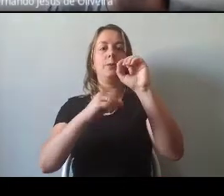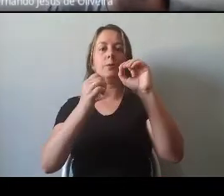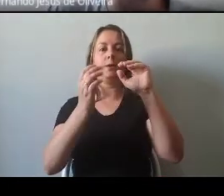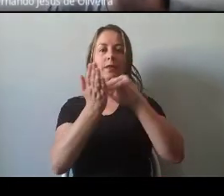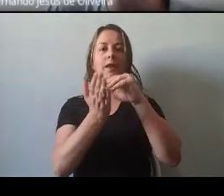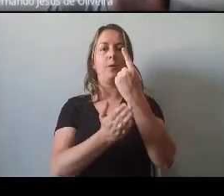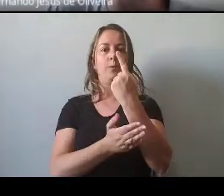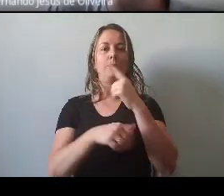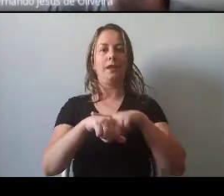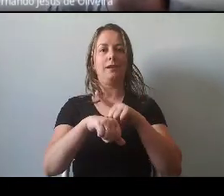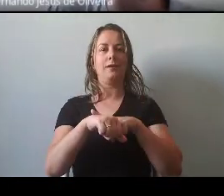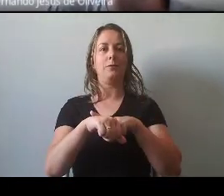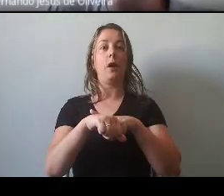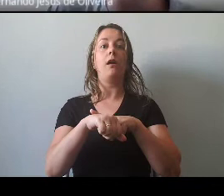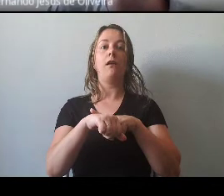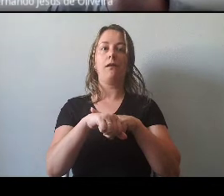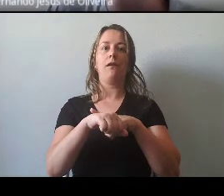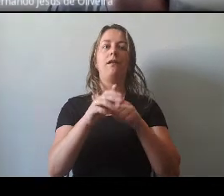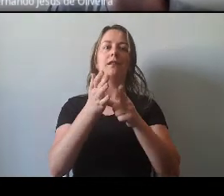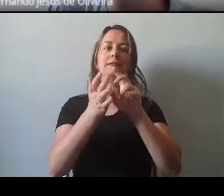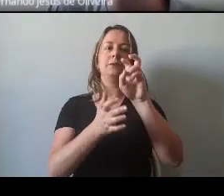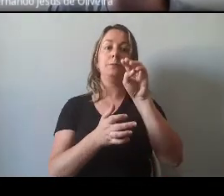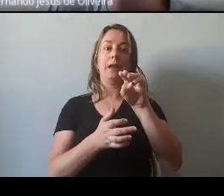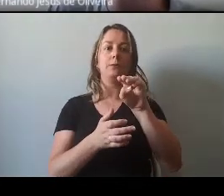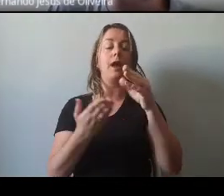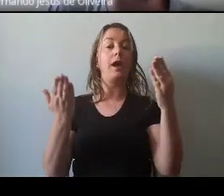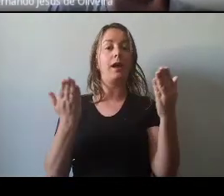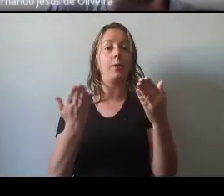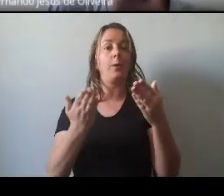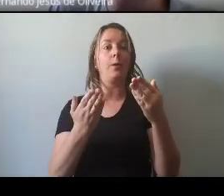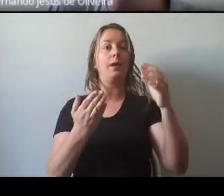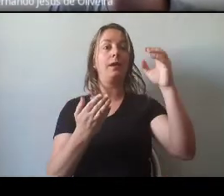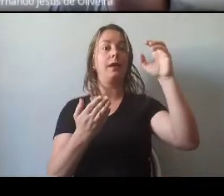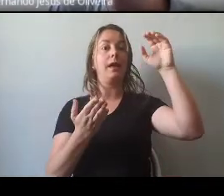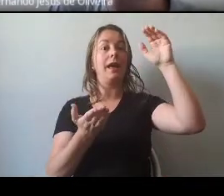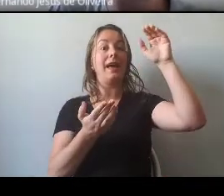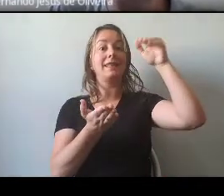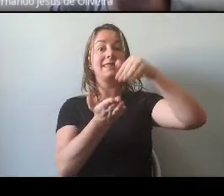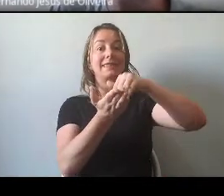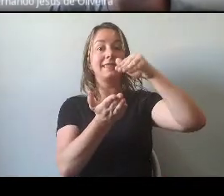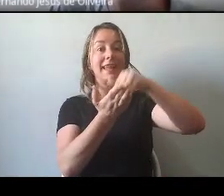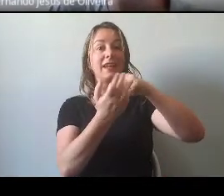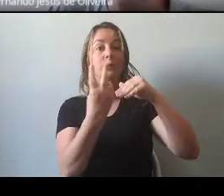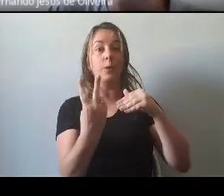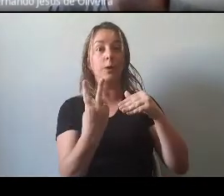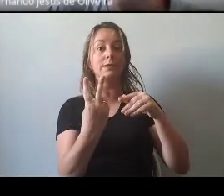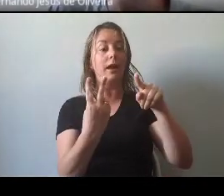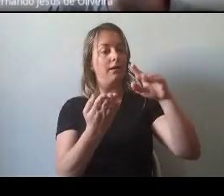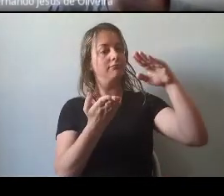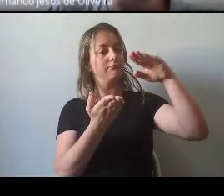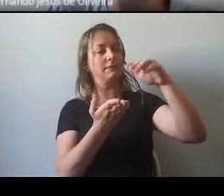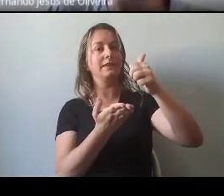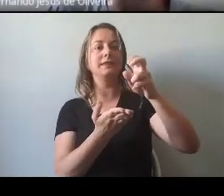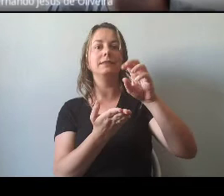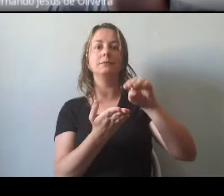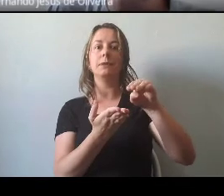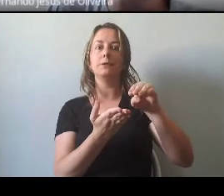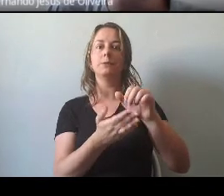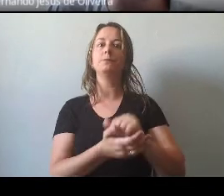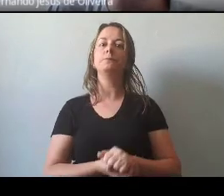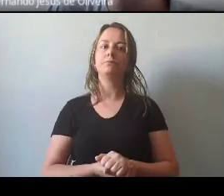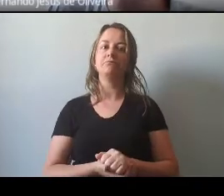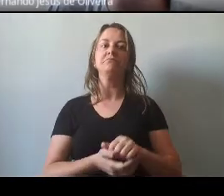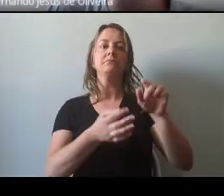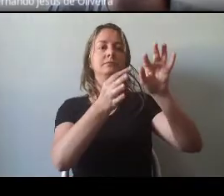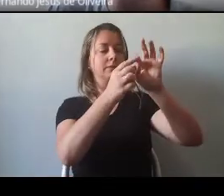percorreu 5 metros, entre 1 e 2 percorreu 15. Veja, a distância está aumentando, porque a velocidade está aumentando. No total, ele está a